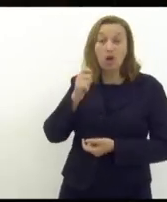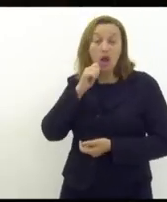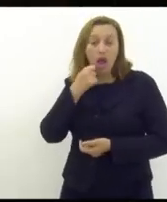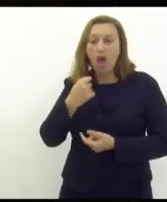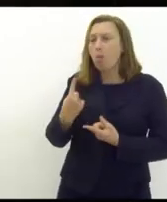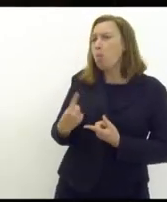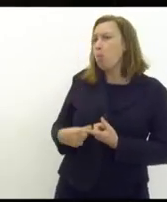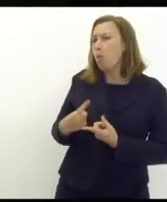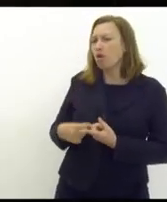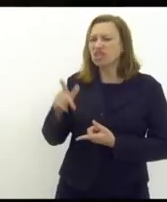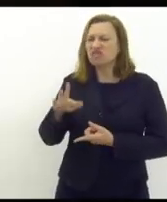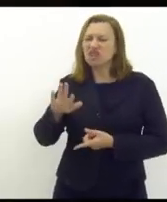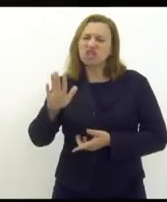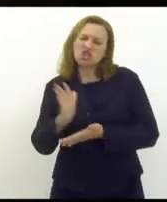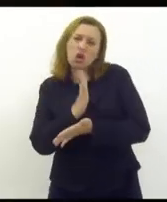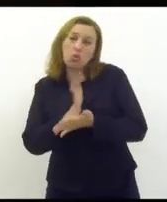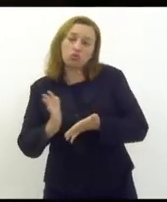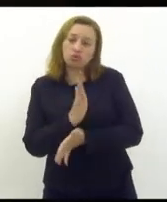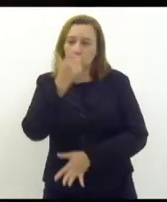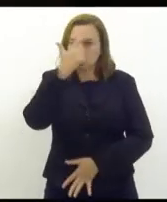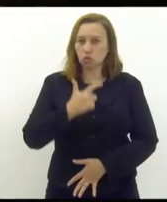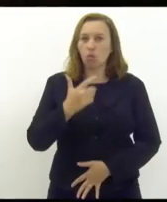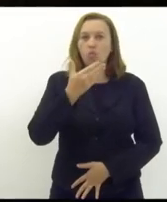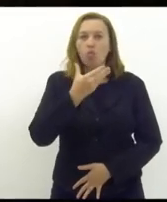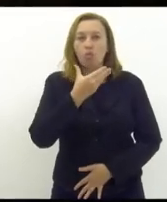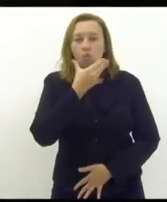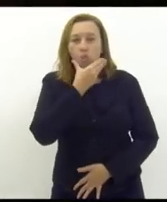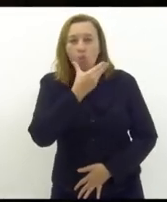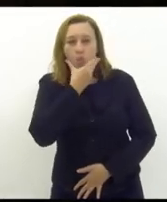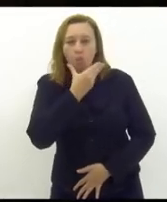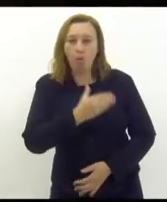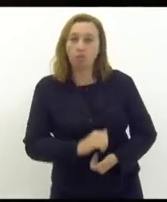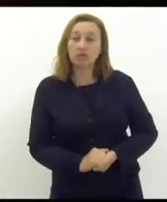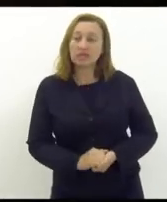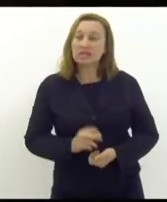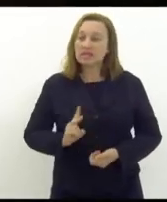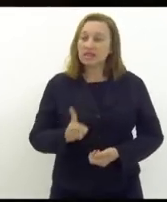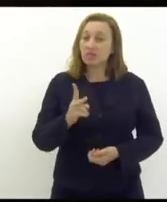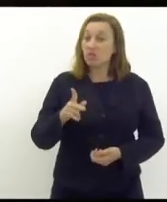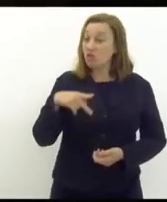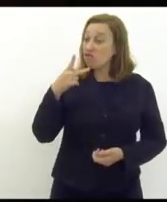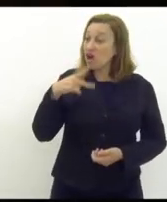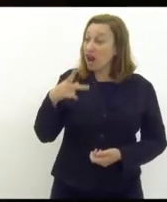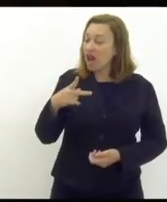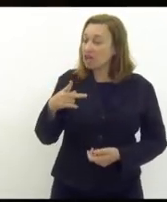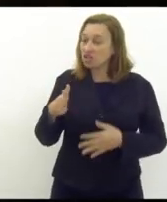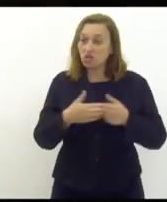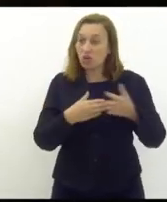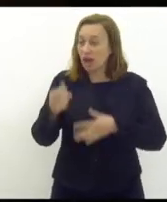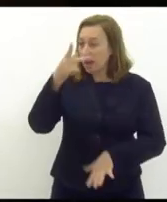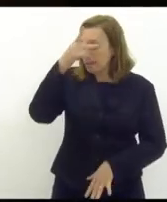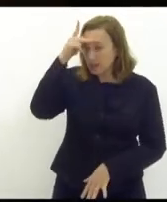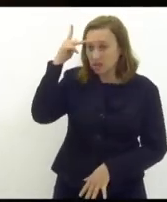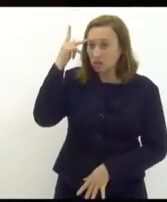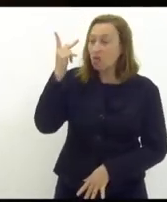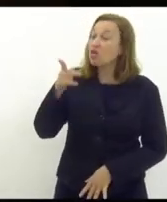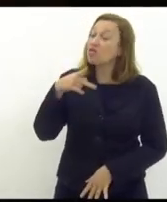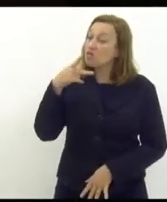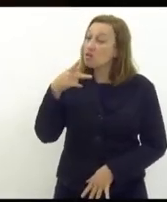diferente de alguns eu sou homem e toda vez que eu vou bater em alguém eu faço questão